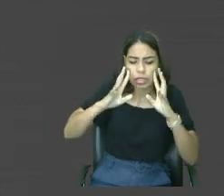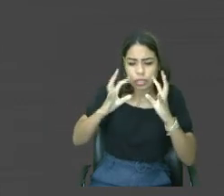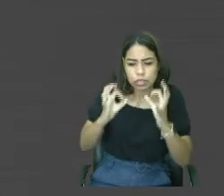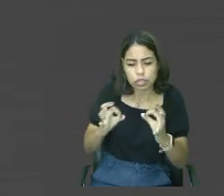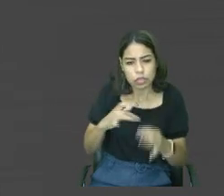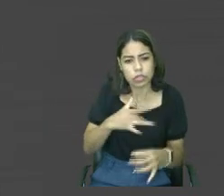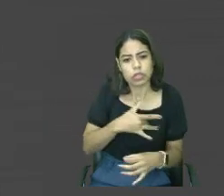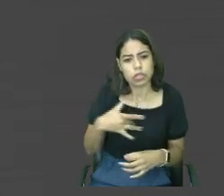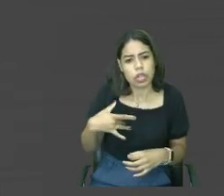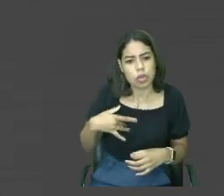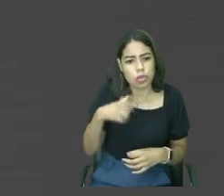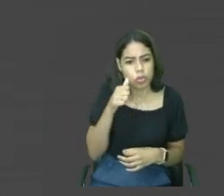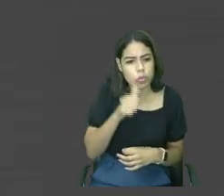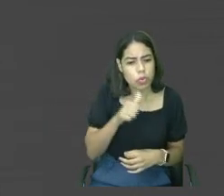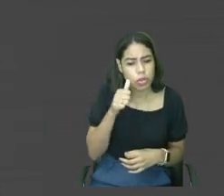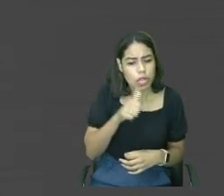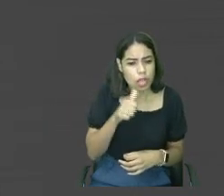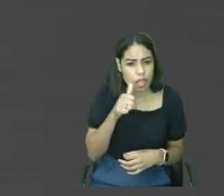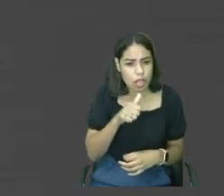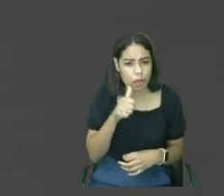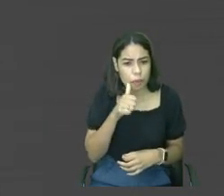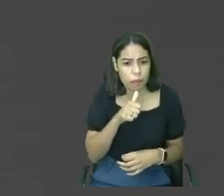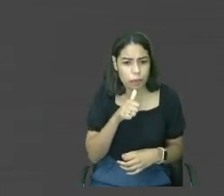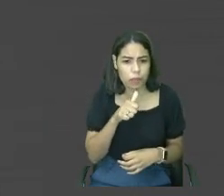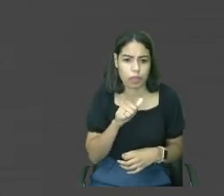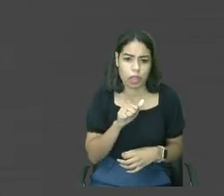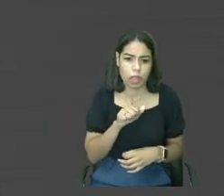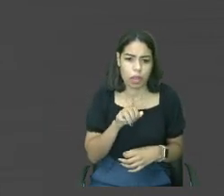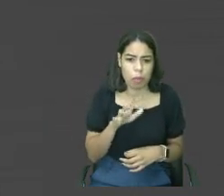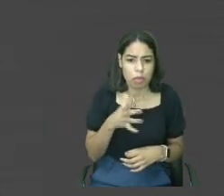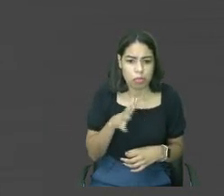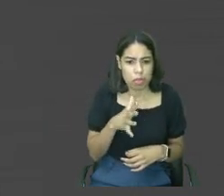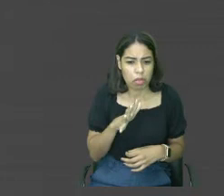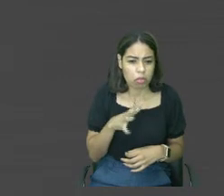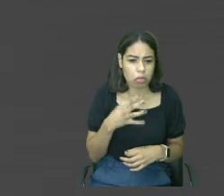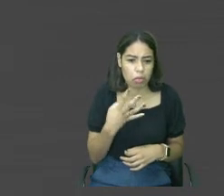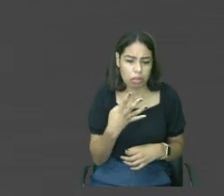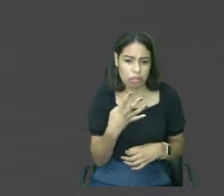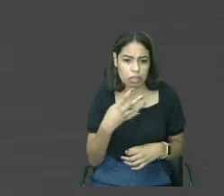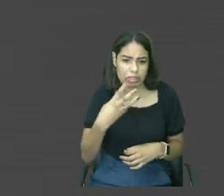430 atendimentos entre médico e outros profissionais no quadrimestre,